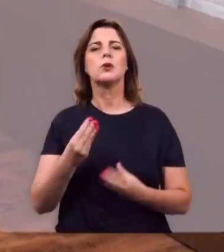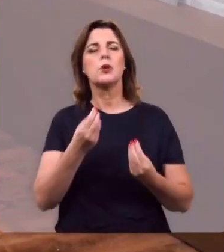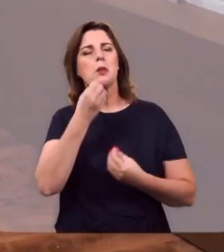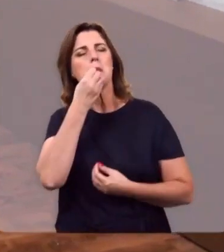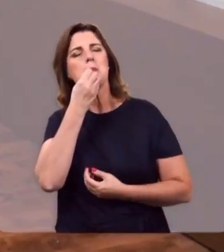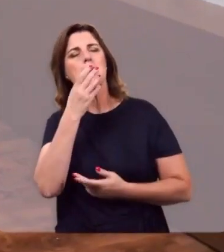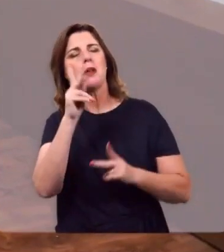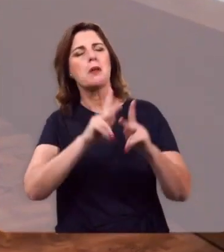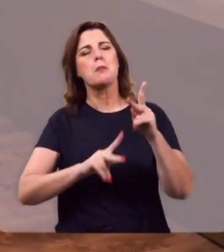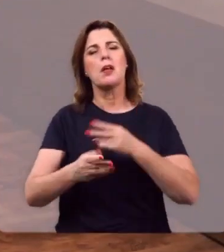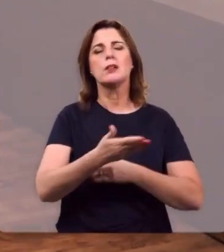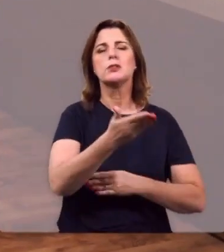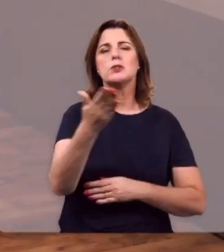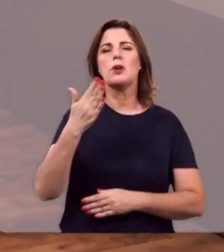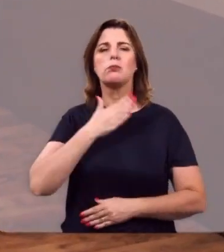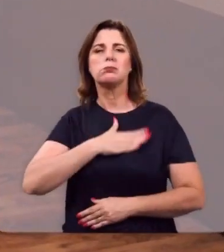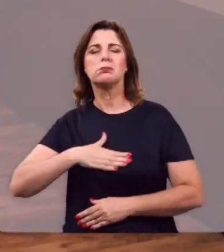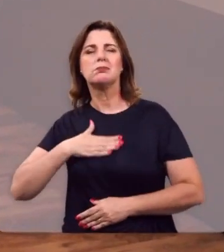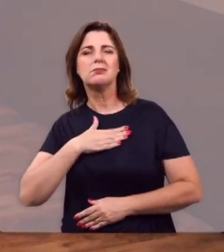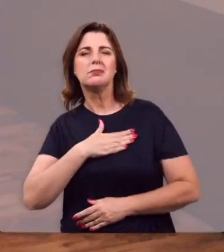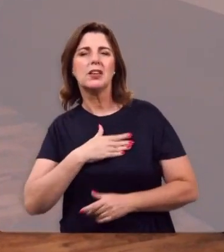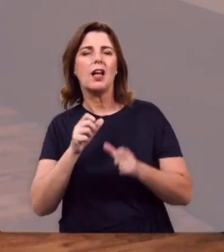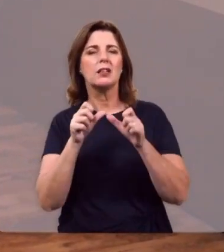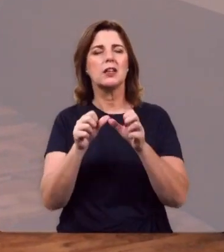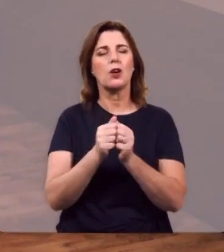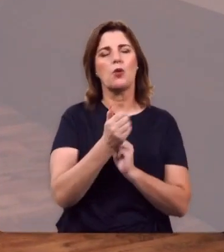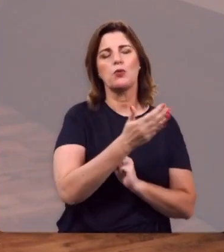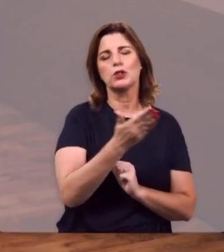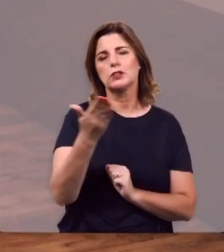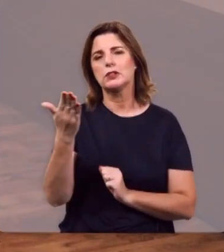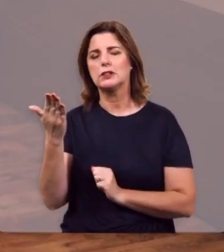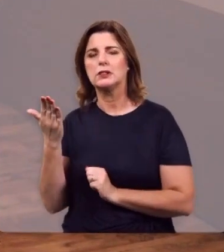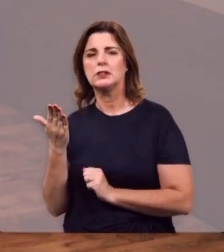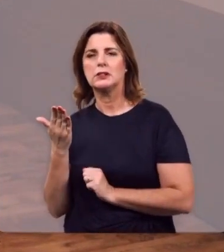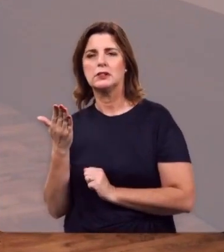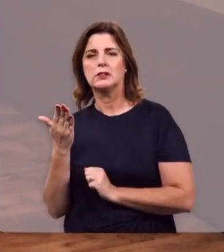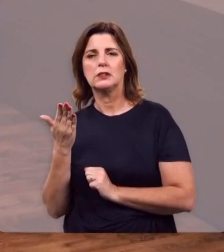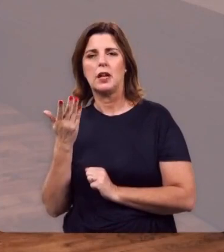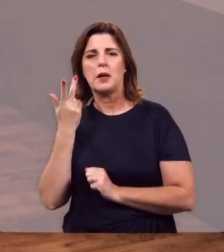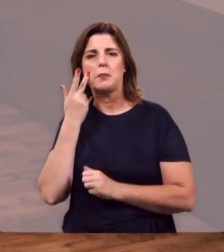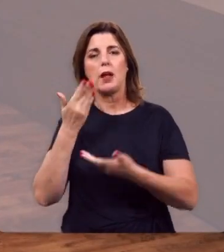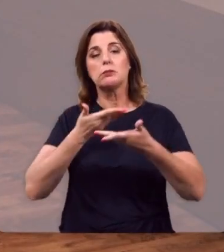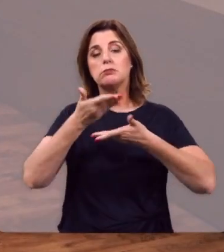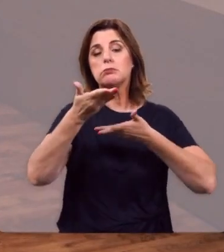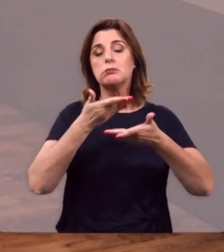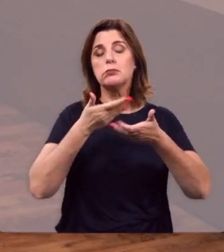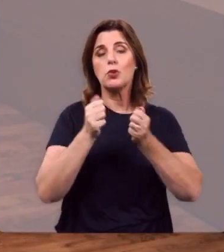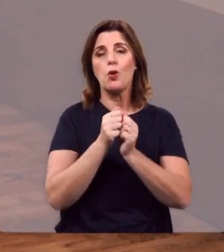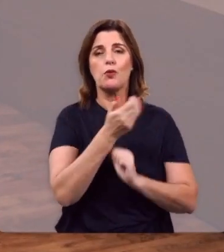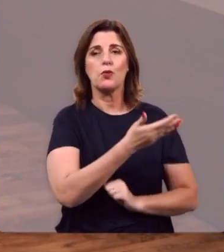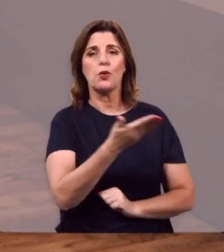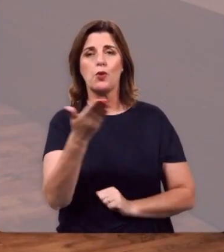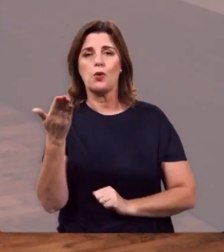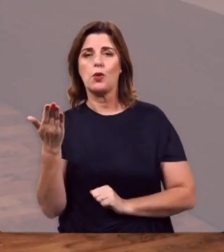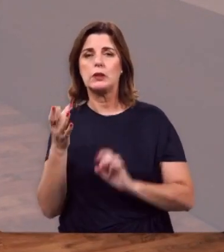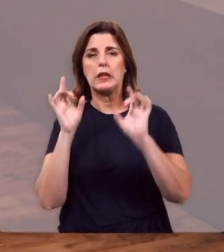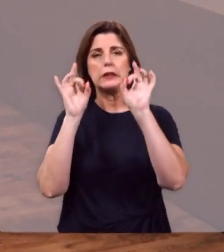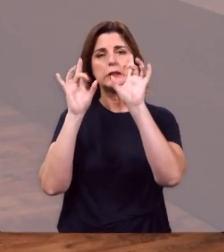Muito bem, pessoal, é um privilégio estar aqui com todos vocês para partilhar com vocês